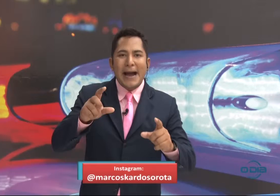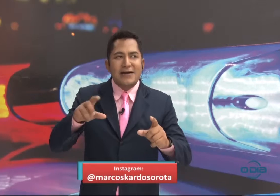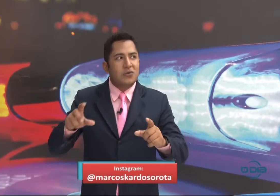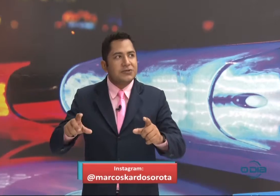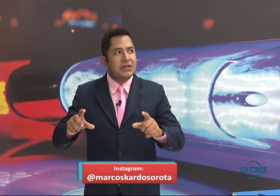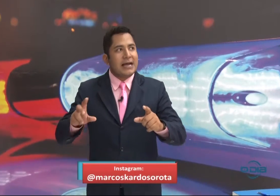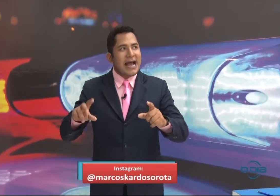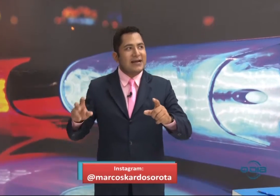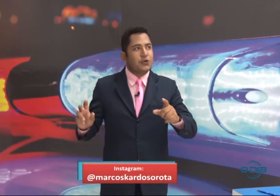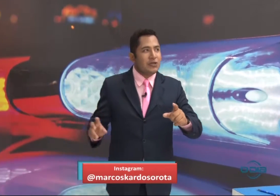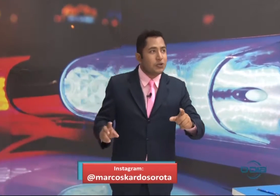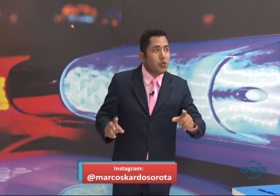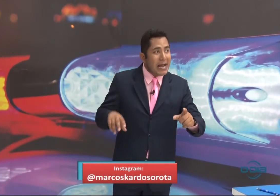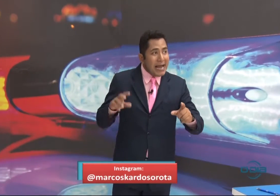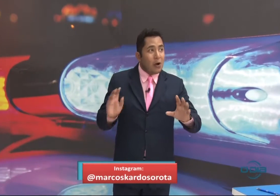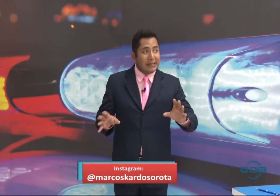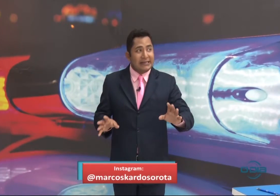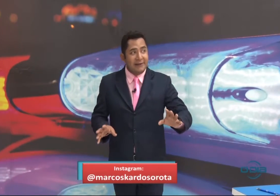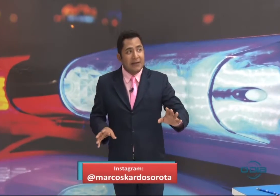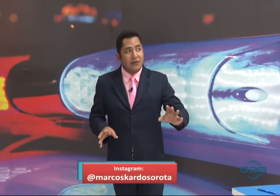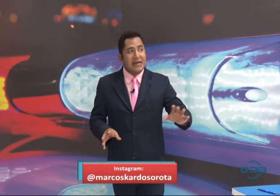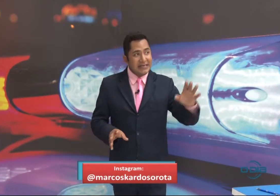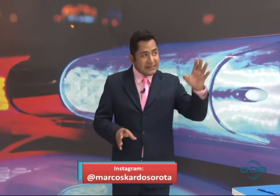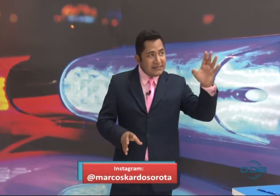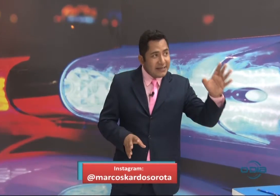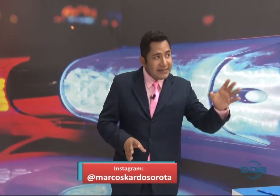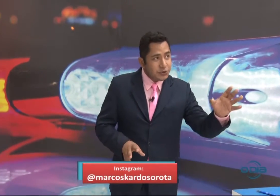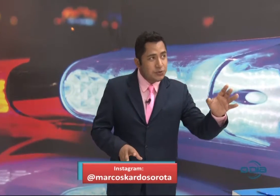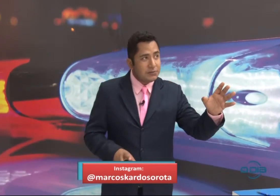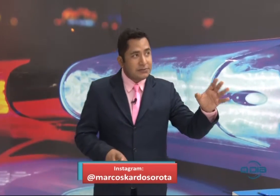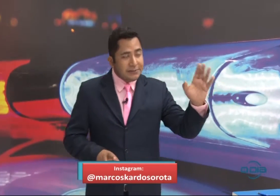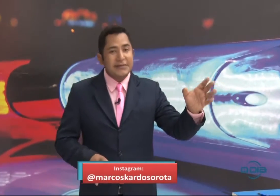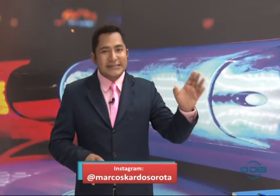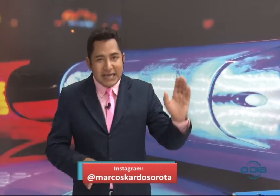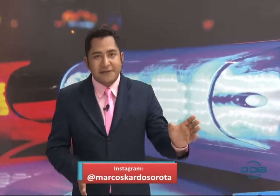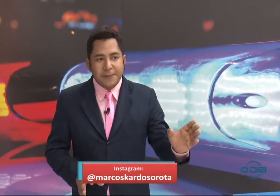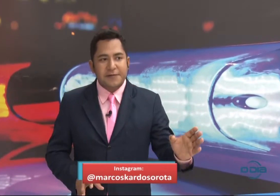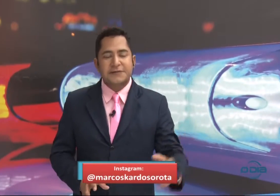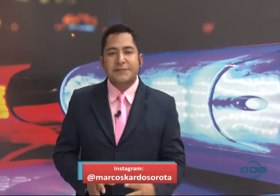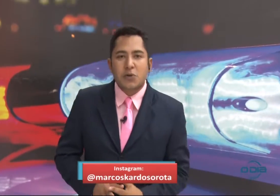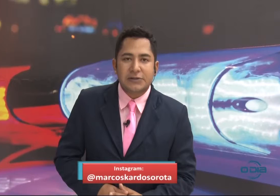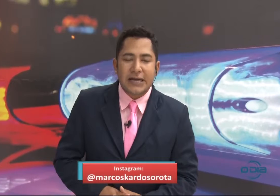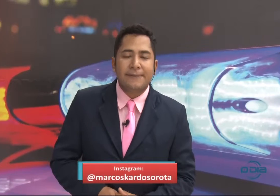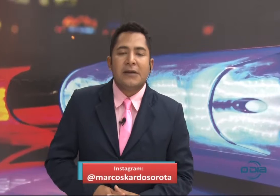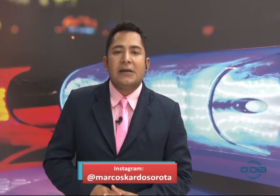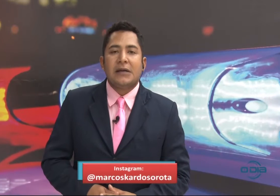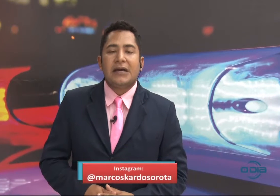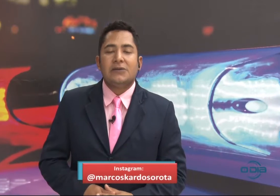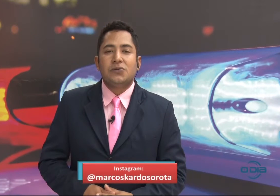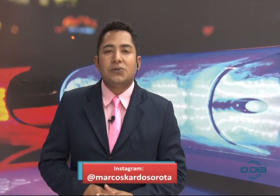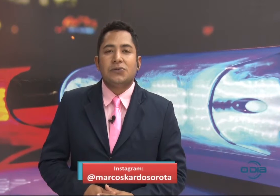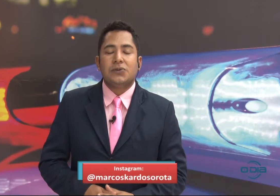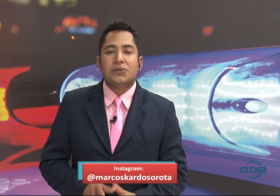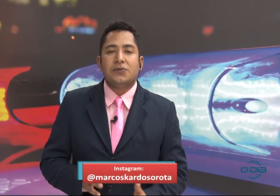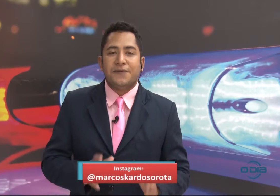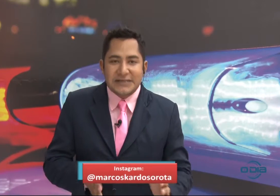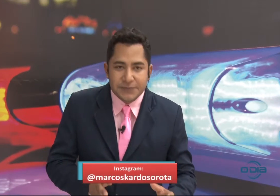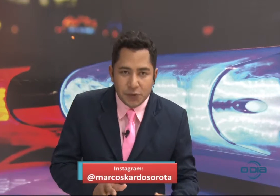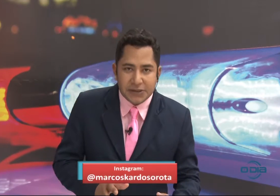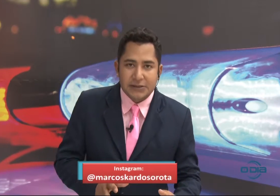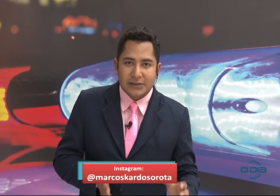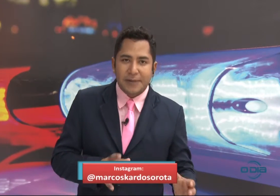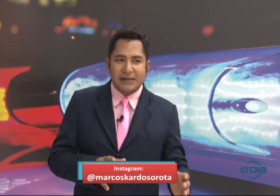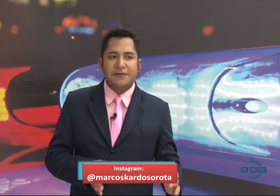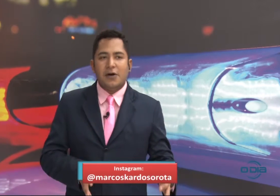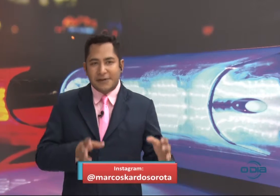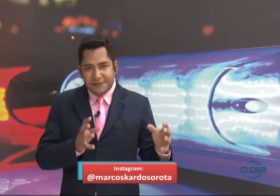Instagram, Marcos Cardoso com K, Rota. Esse endereço também serve para você me encontrar no